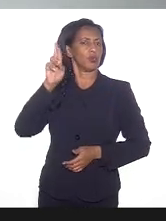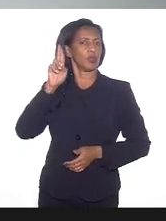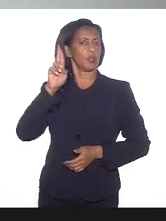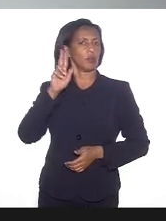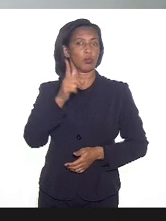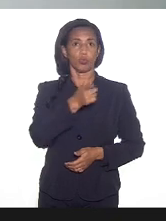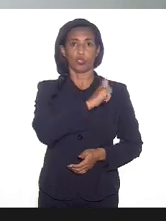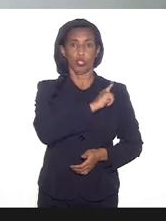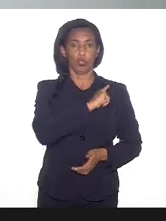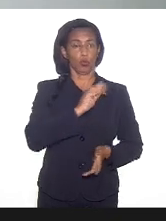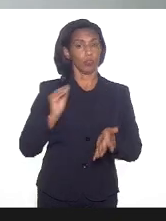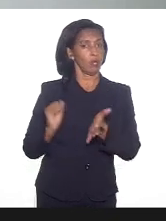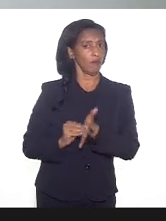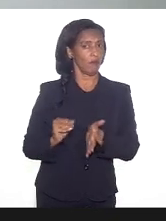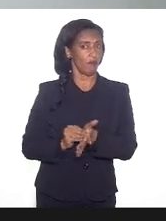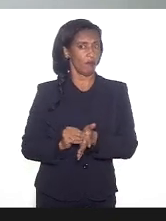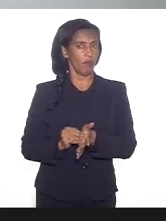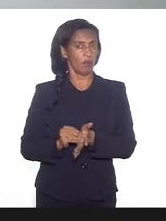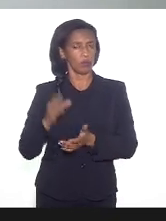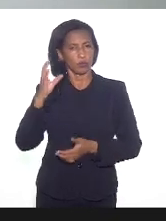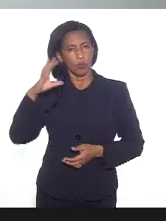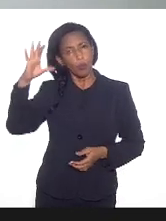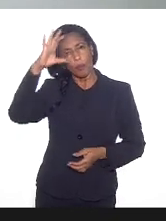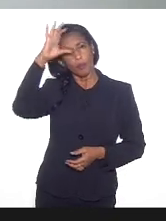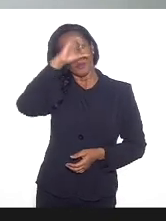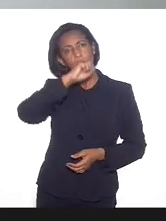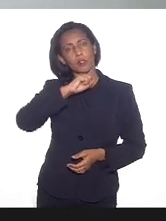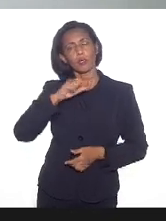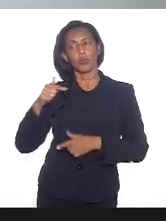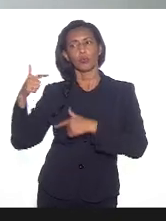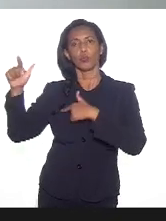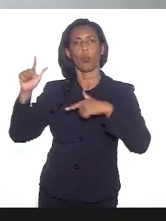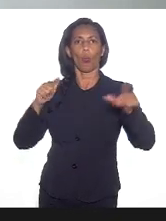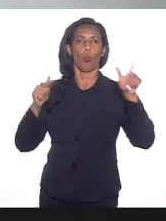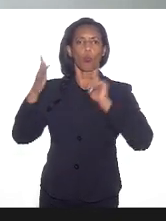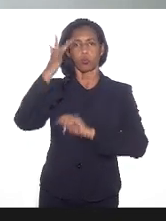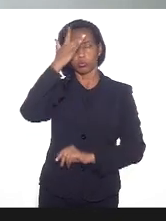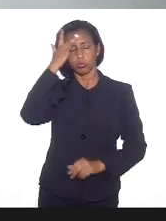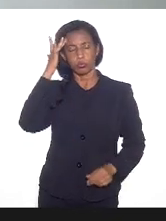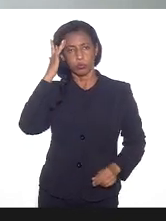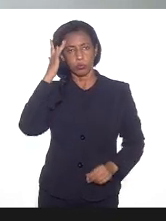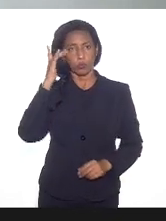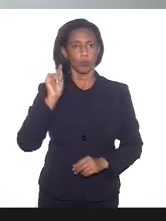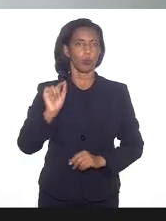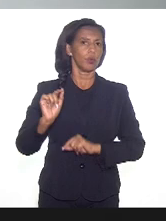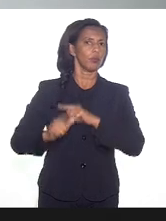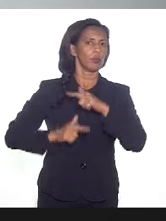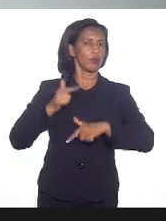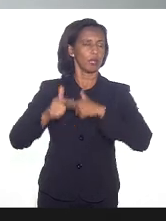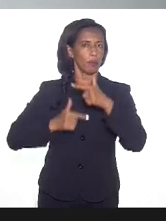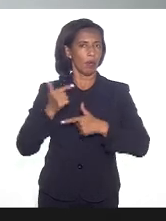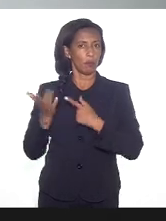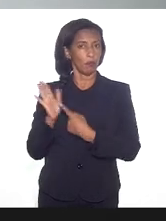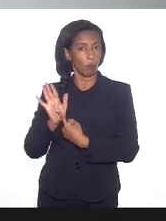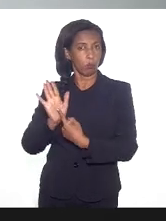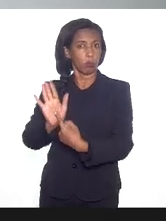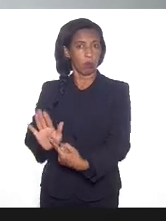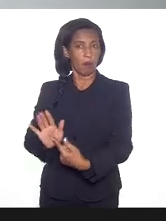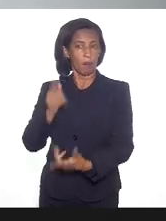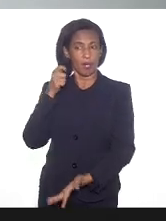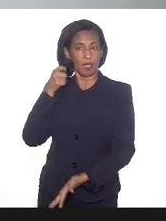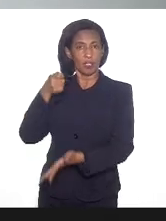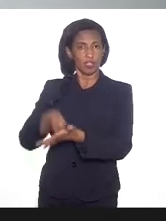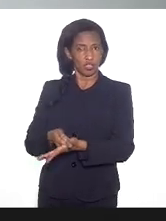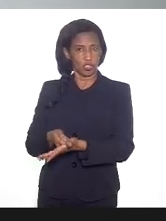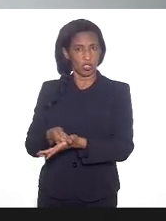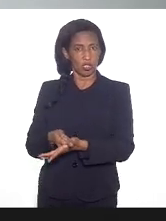alguns gestores e a falta, né, de compreensão de outros com o que o trabalho de vocês representa para a garantia dos direitos